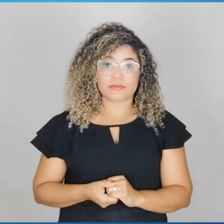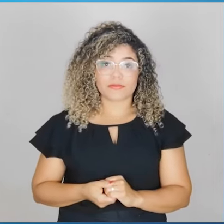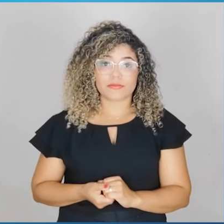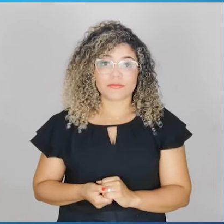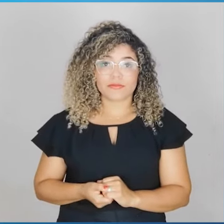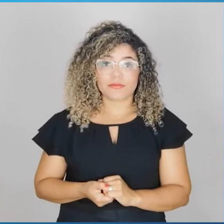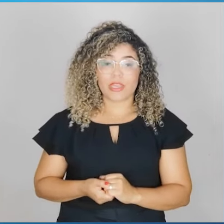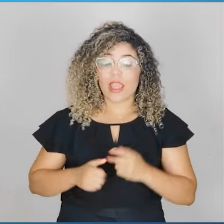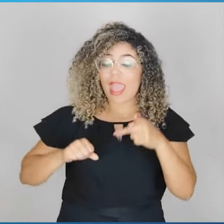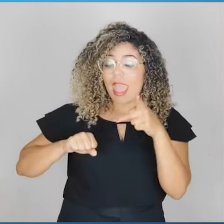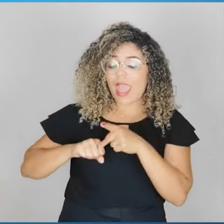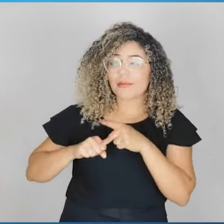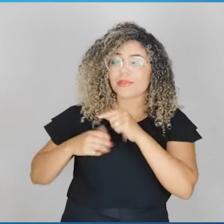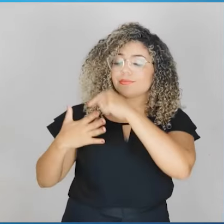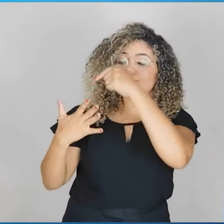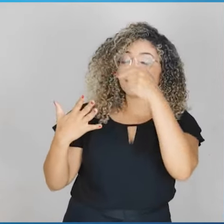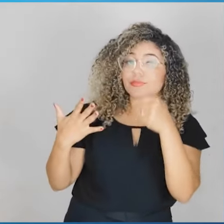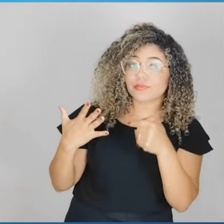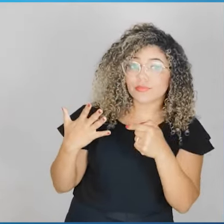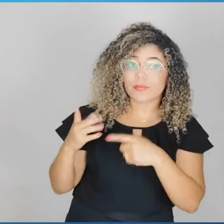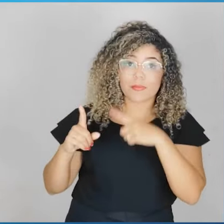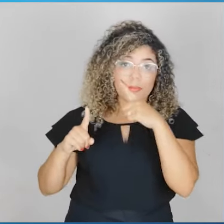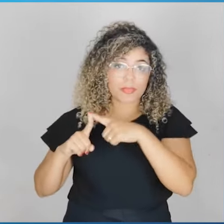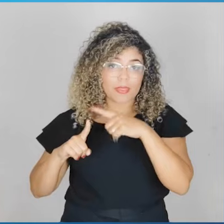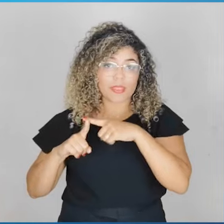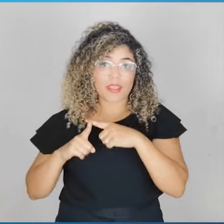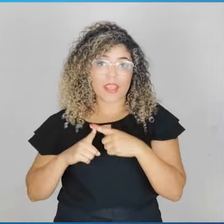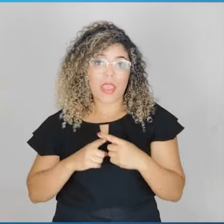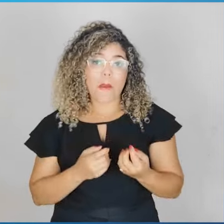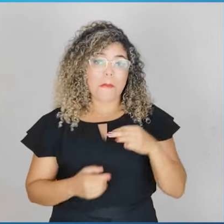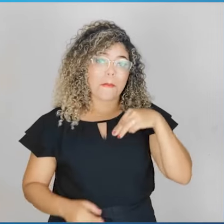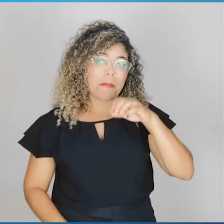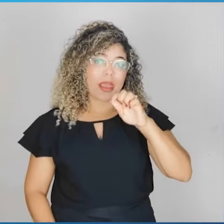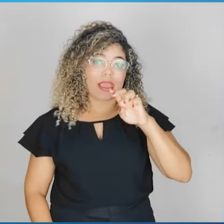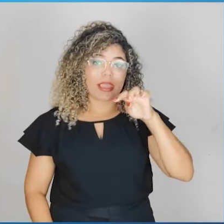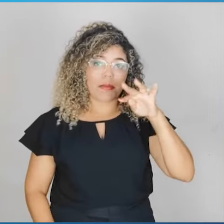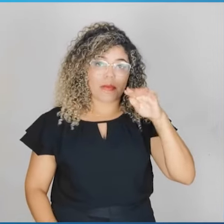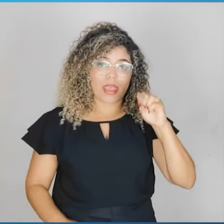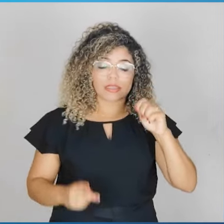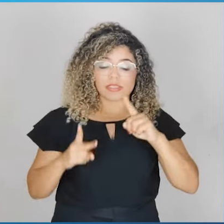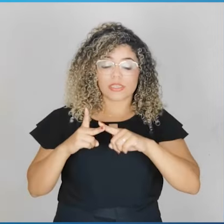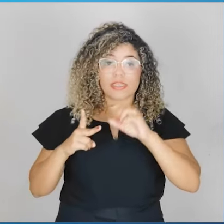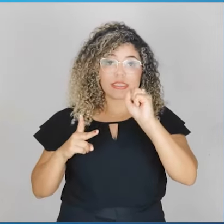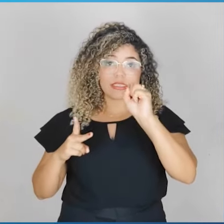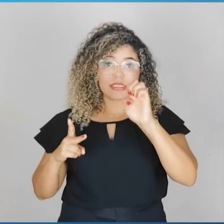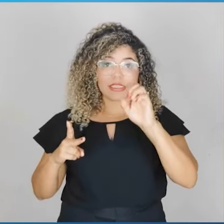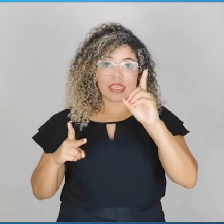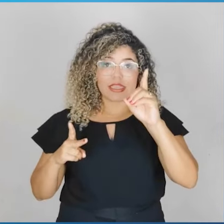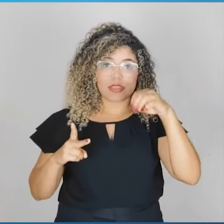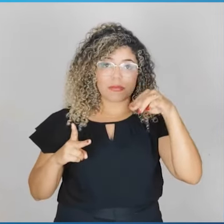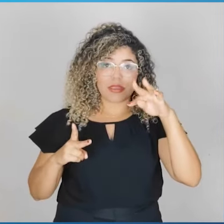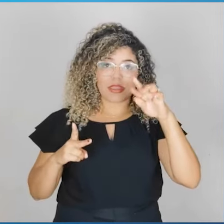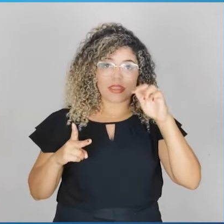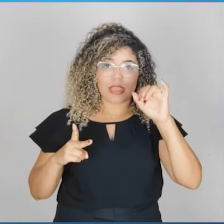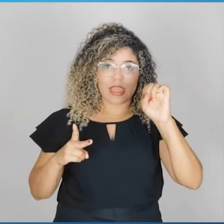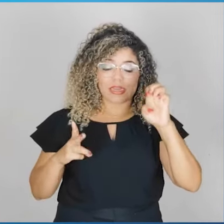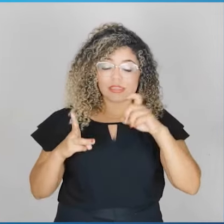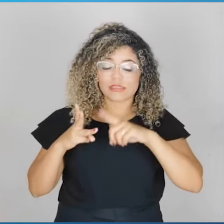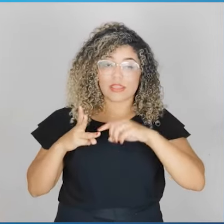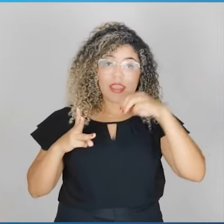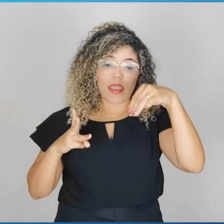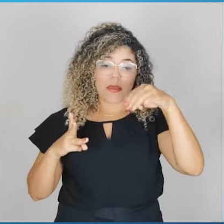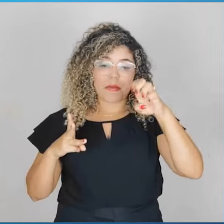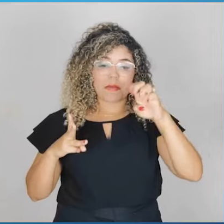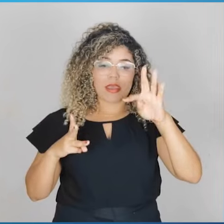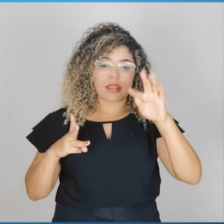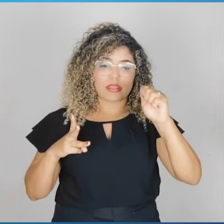As rochas se classificam em rochas magmáticas, rochas sedimentares e rochas metamórficas. As